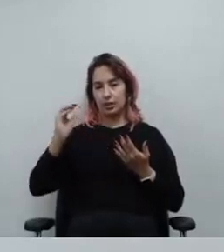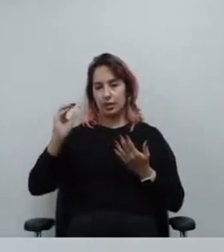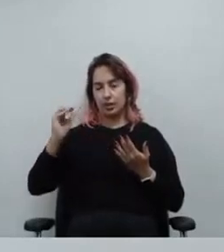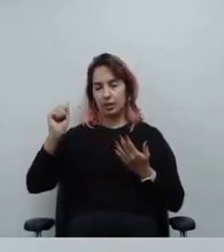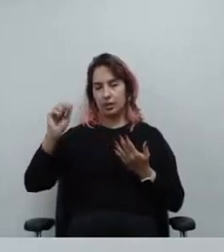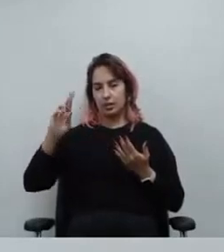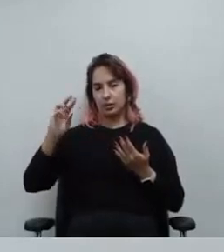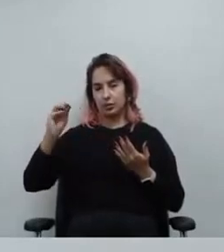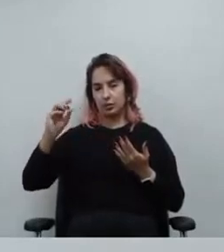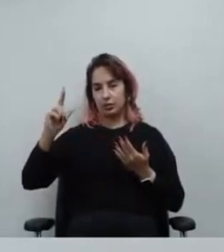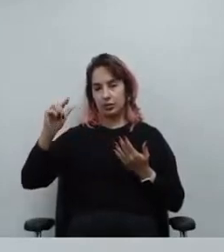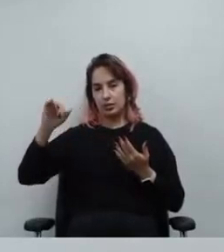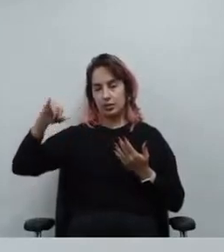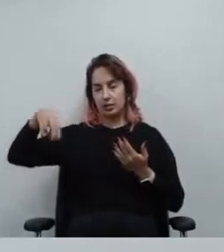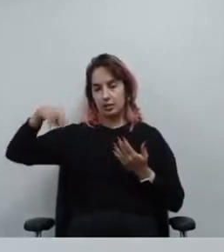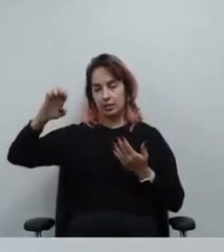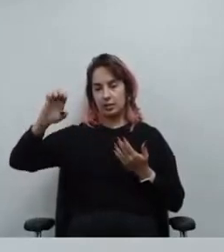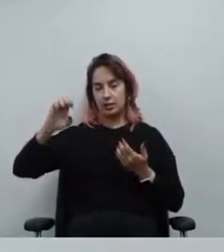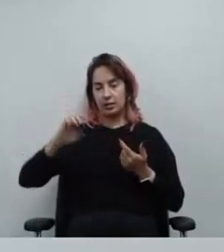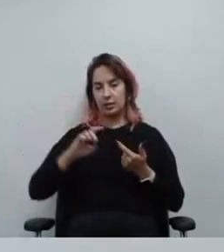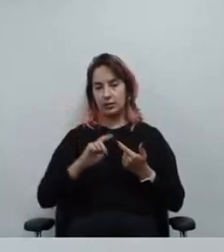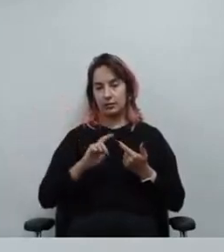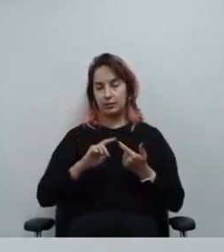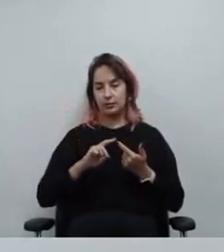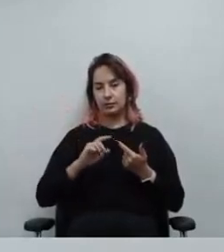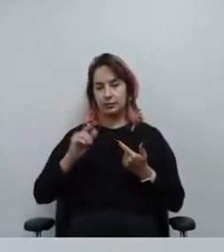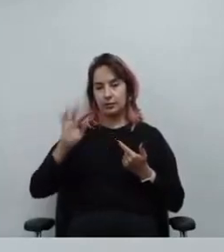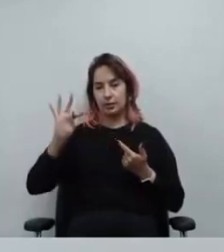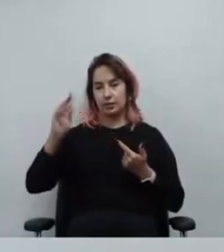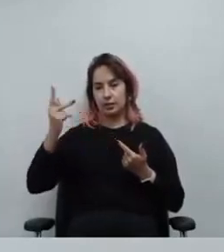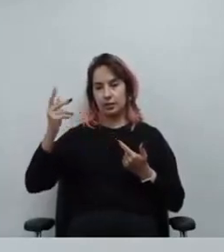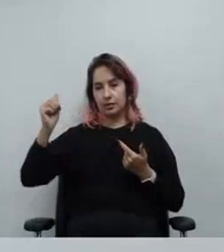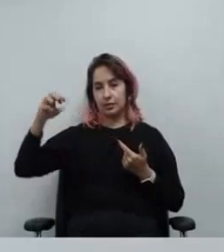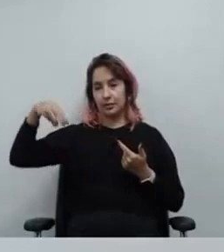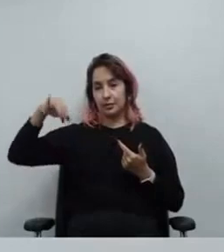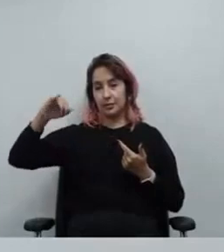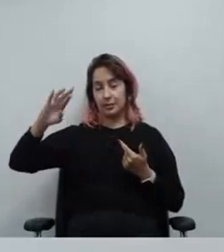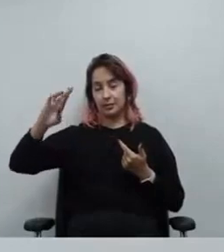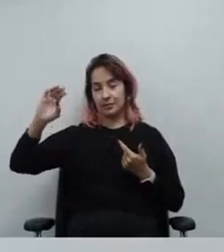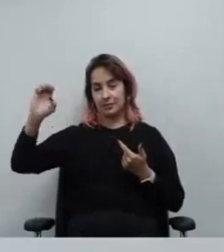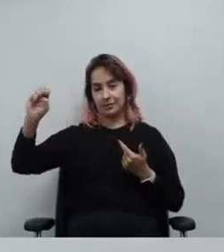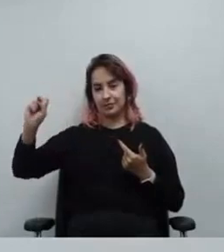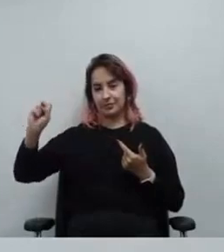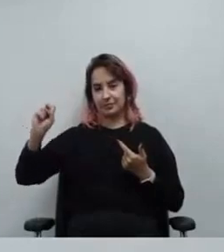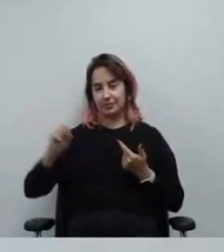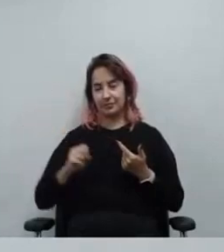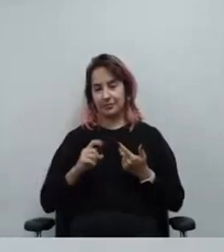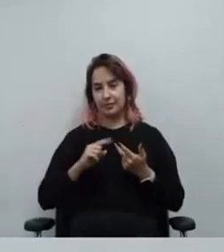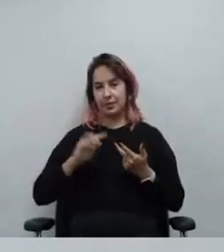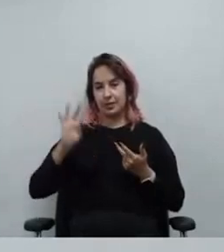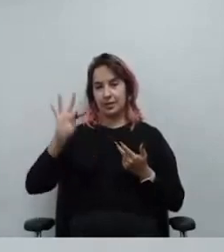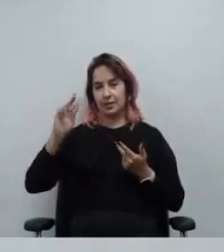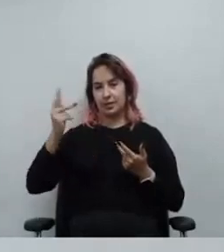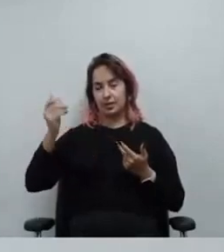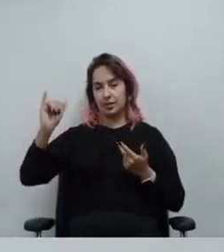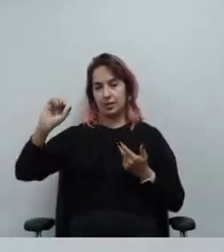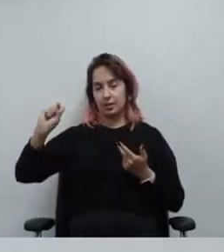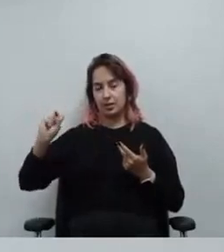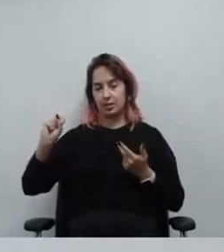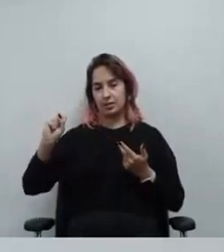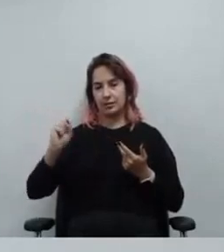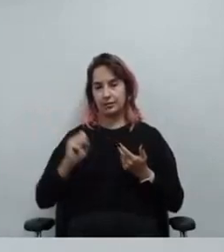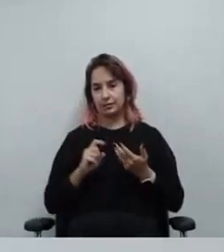Caroline Austrigésilo de Ataíde Pessoa, Tamires Maciel Ramiro, Thaís Pastor de